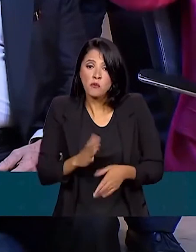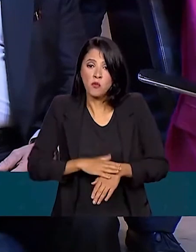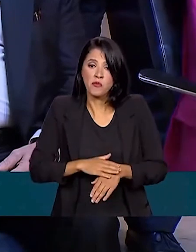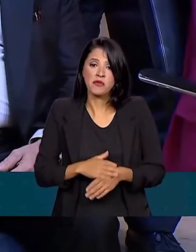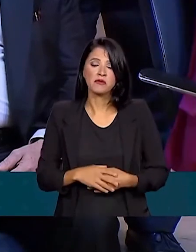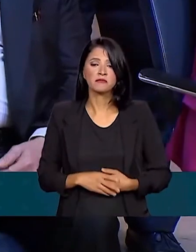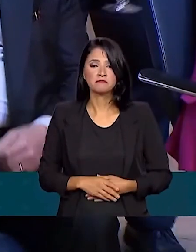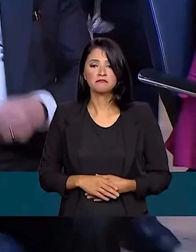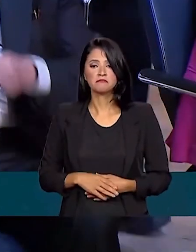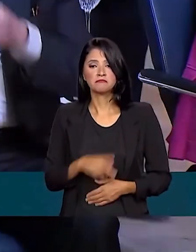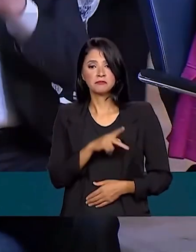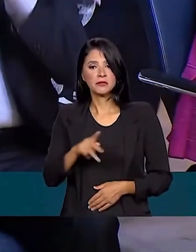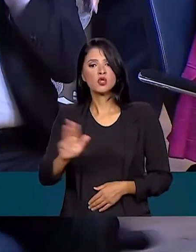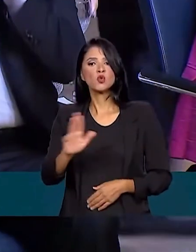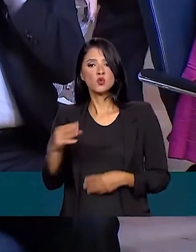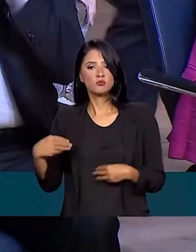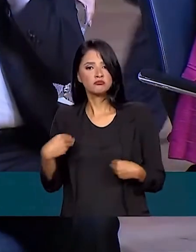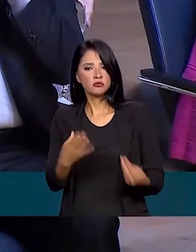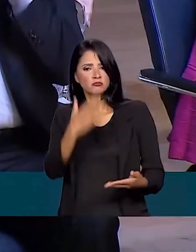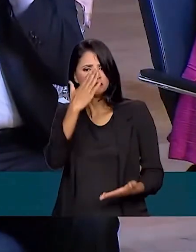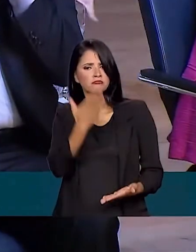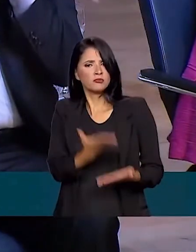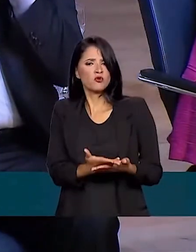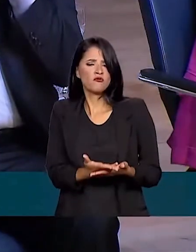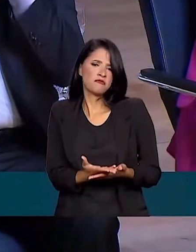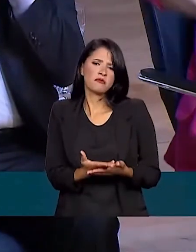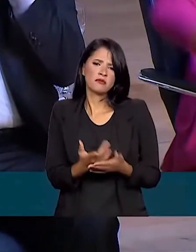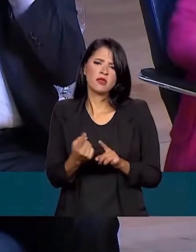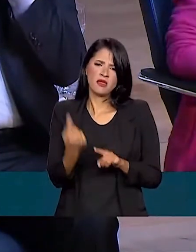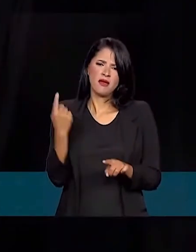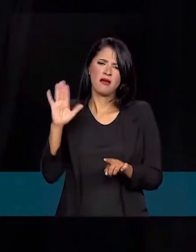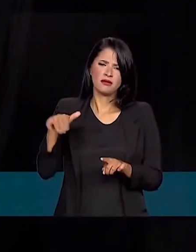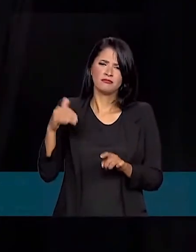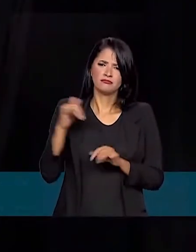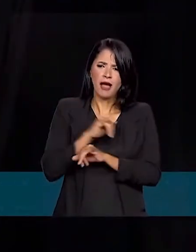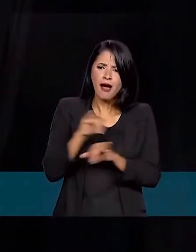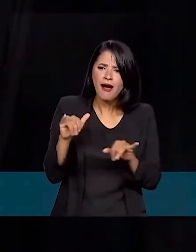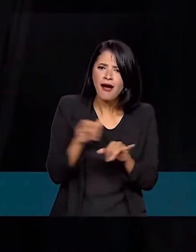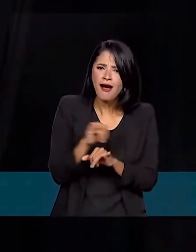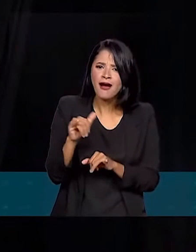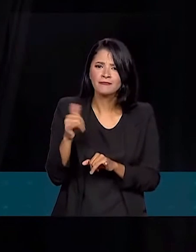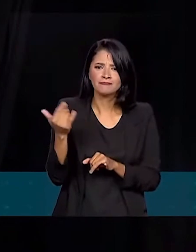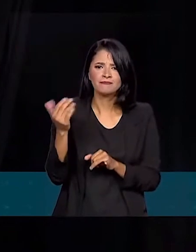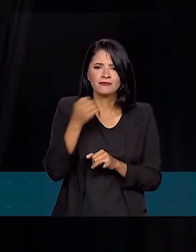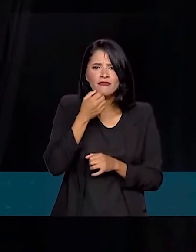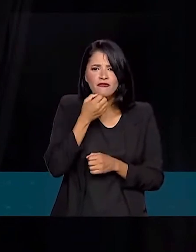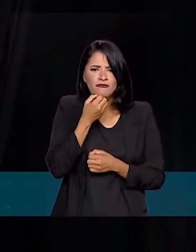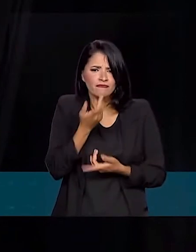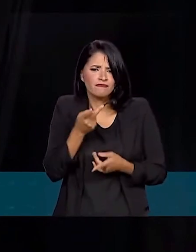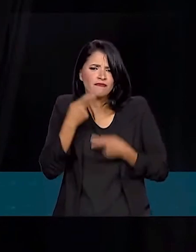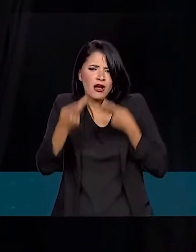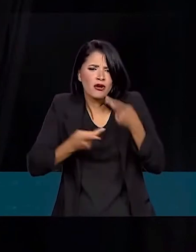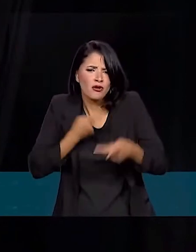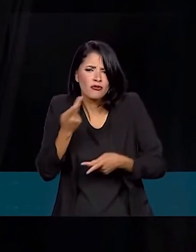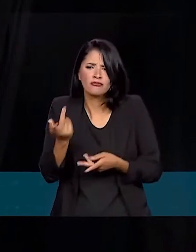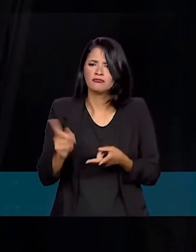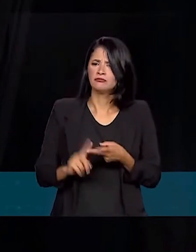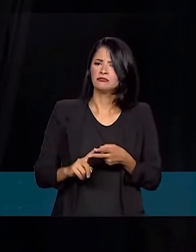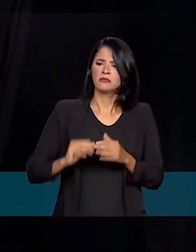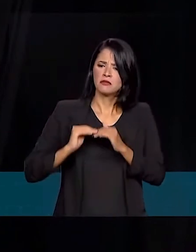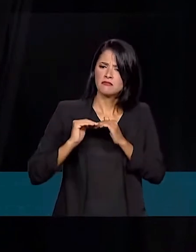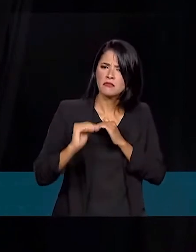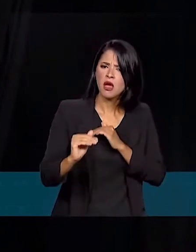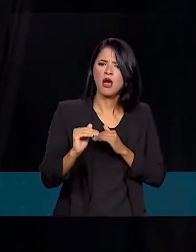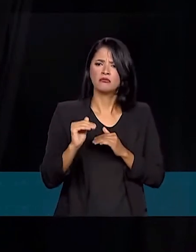Lula trouxe confiança que ele falou a campanha inteira estabilidade previsibilidade